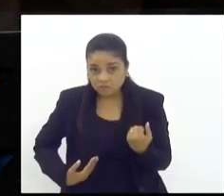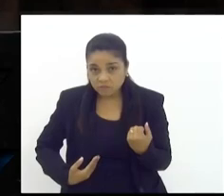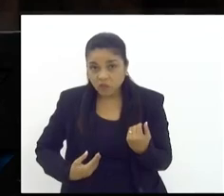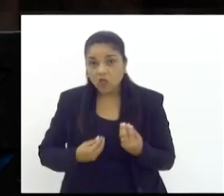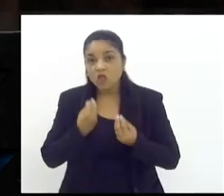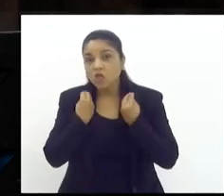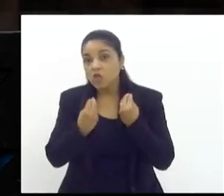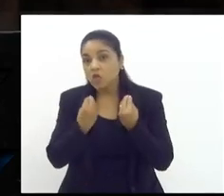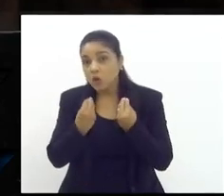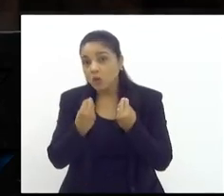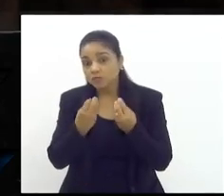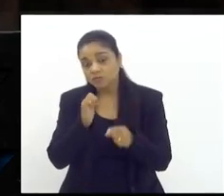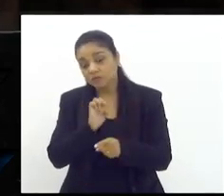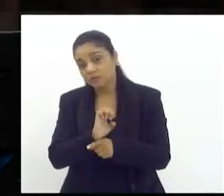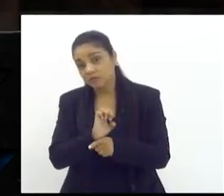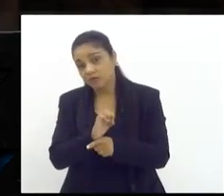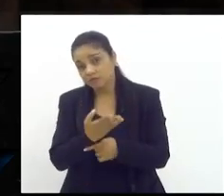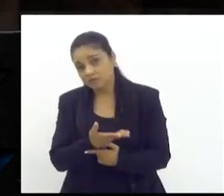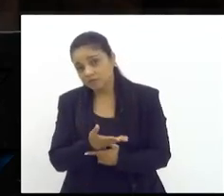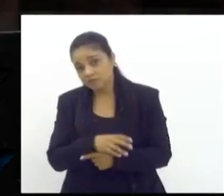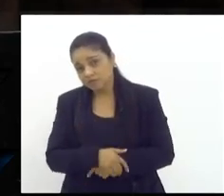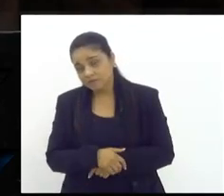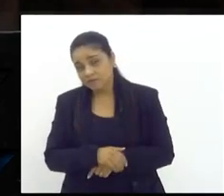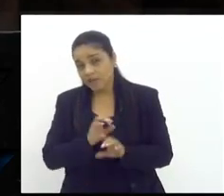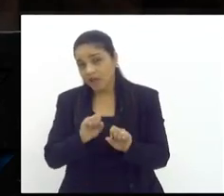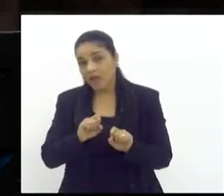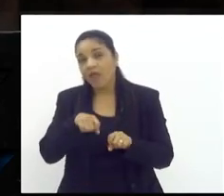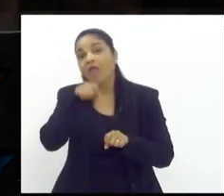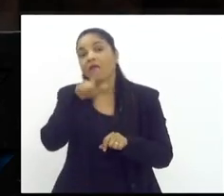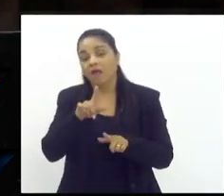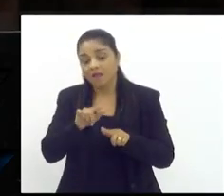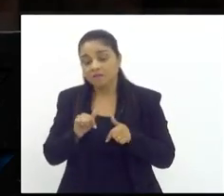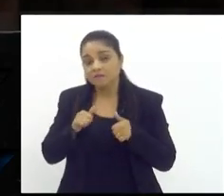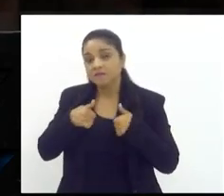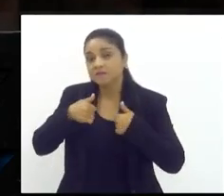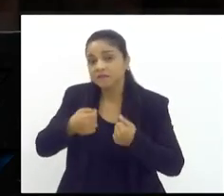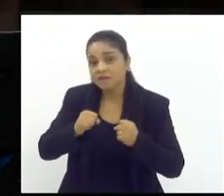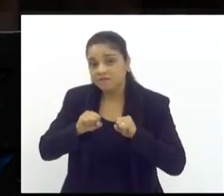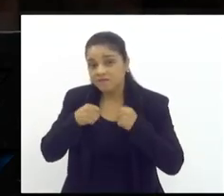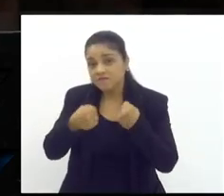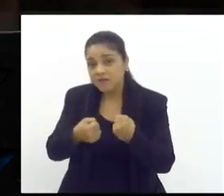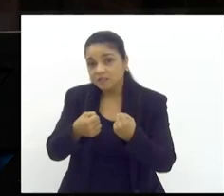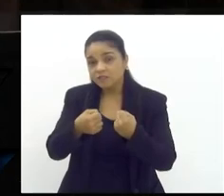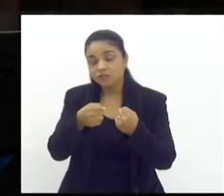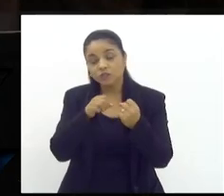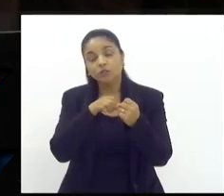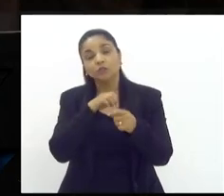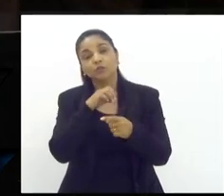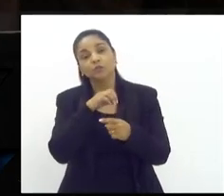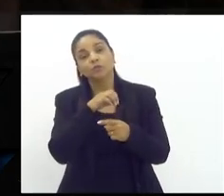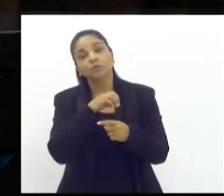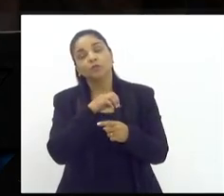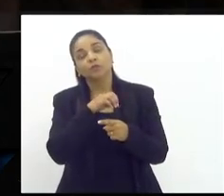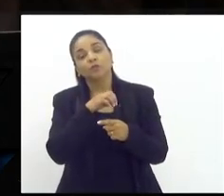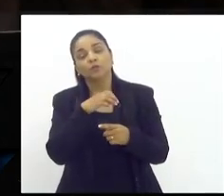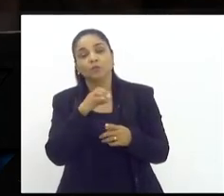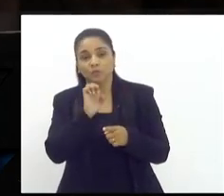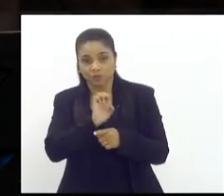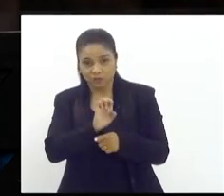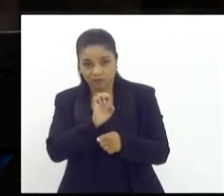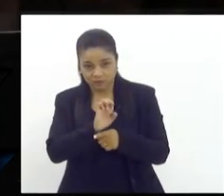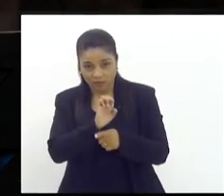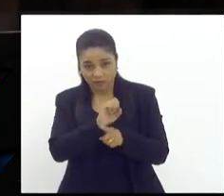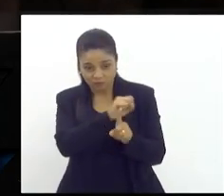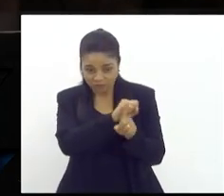tem Estado então quem defende o estado de bem social que é